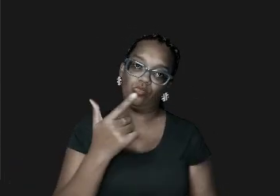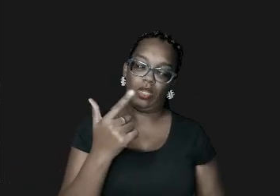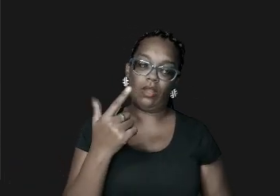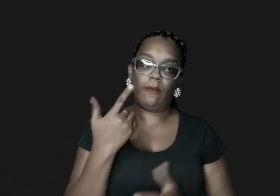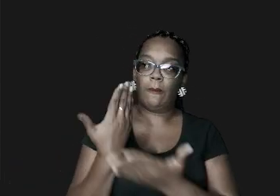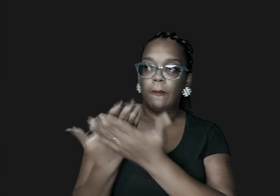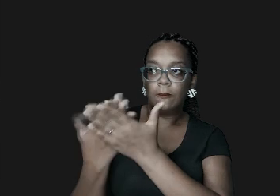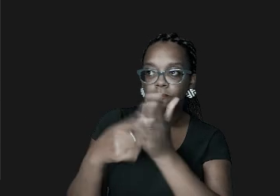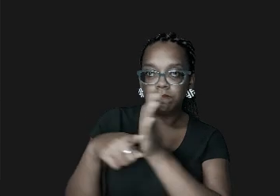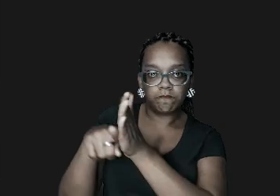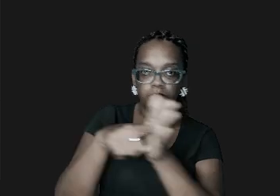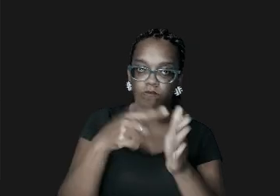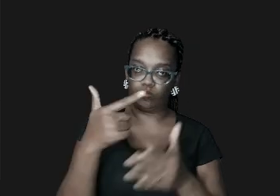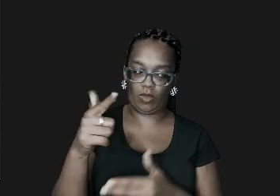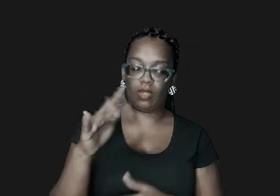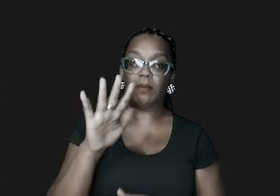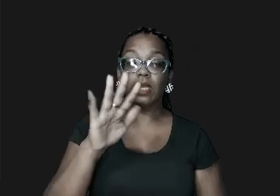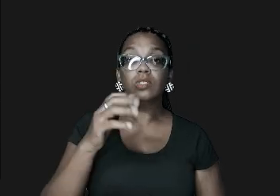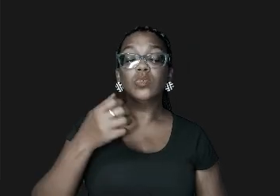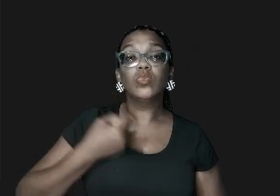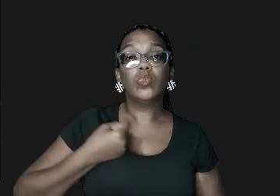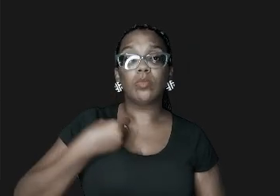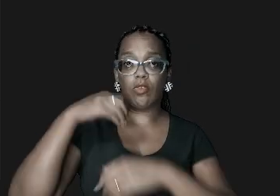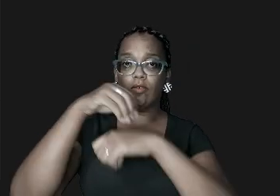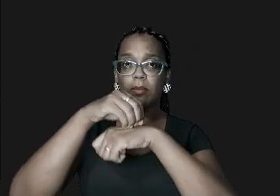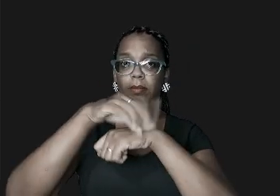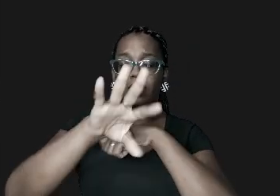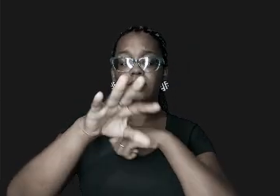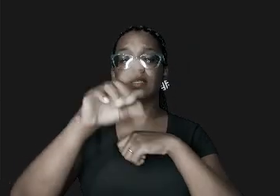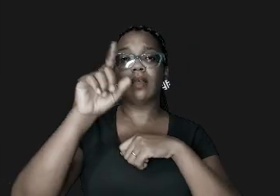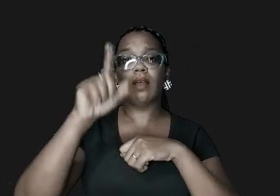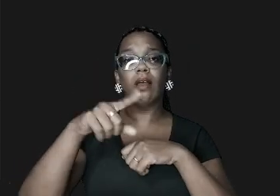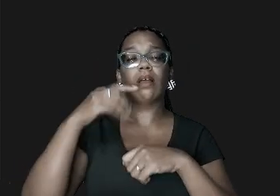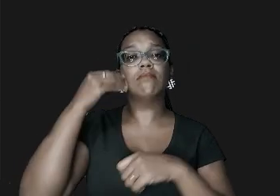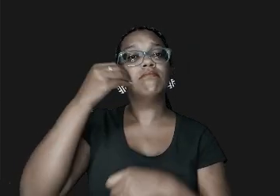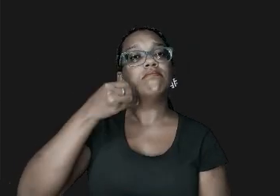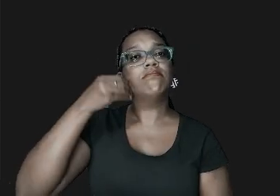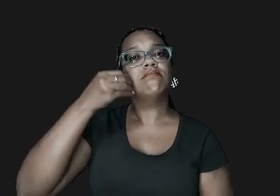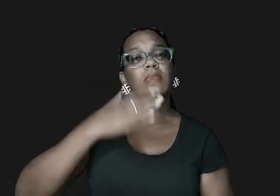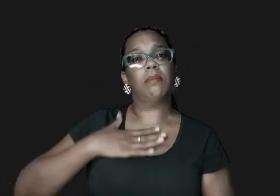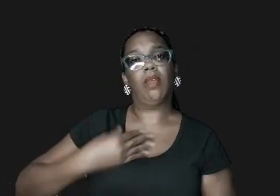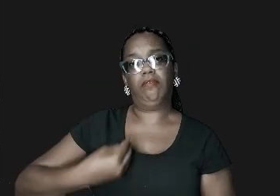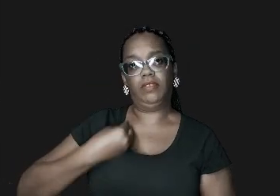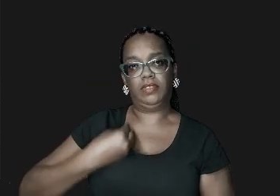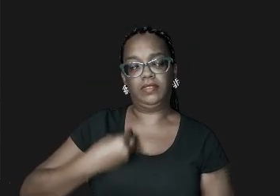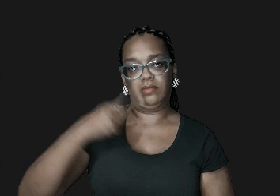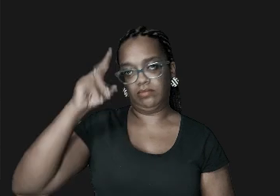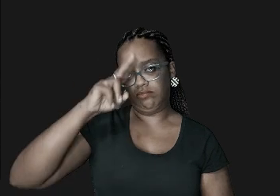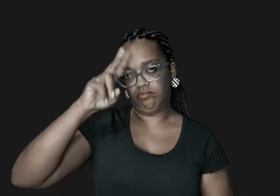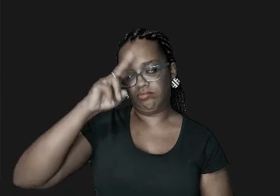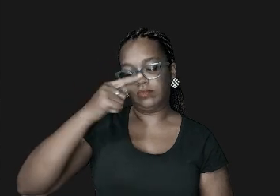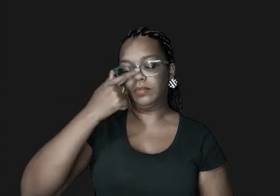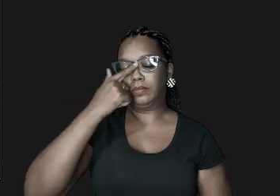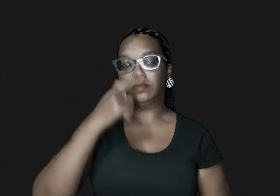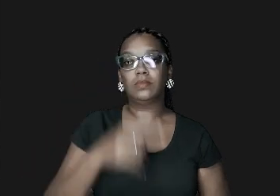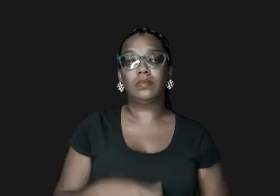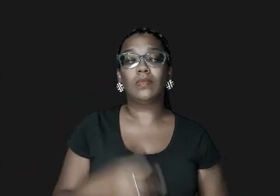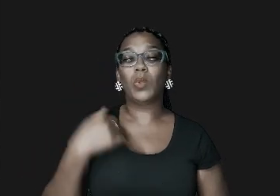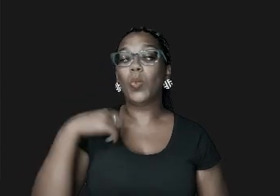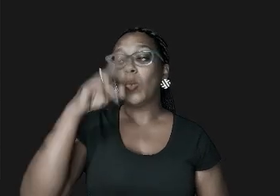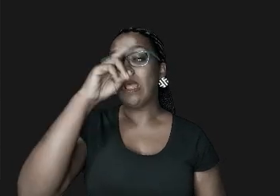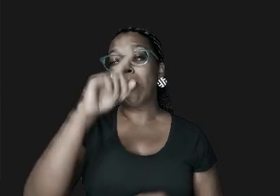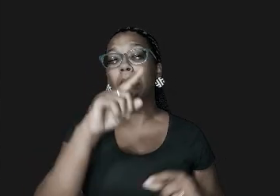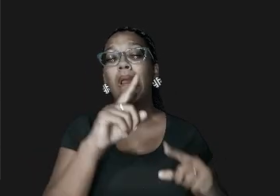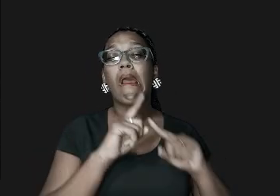número aqui não é um número exato não tenho estudo mas é um número eu vou passar com base ali na experiência do dia a dia